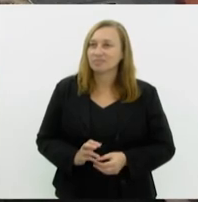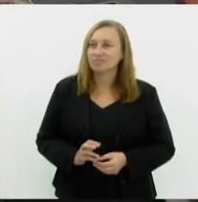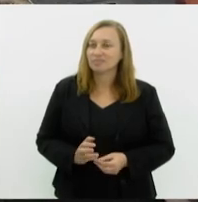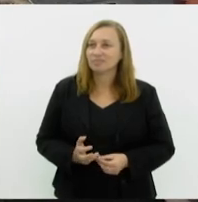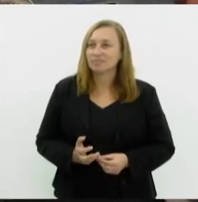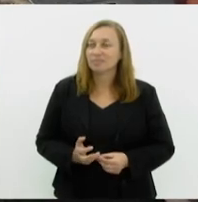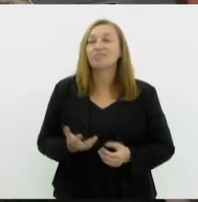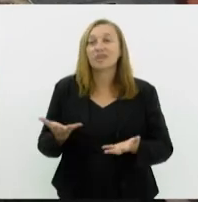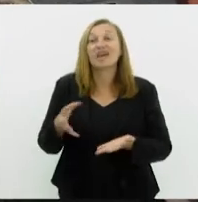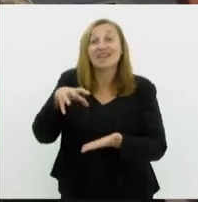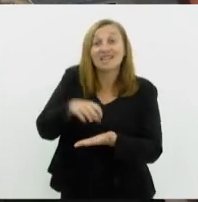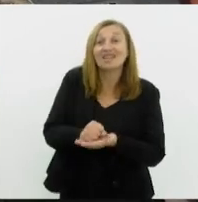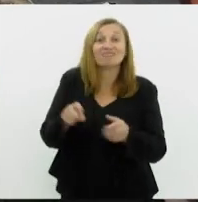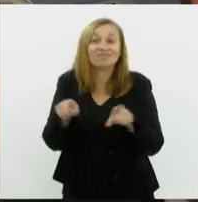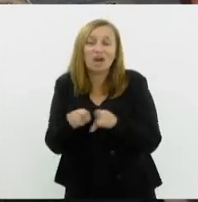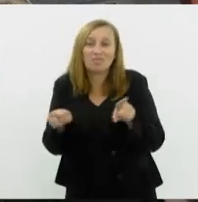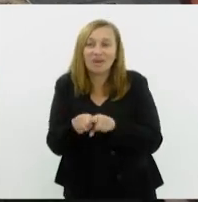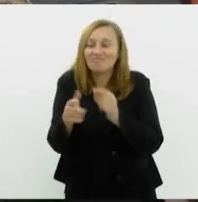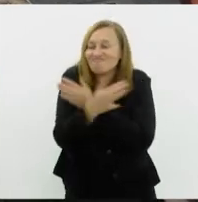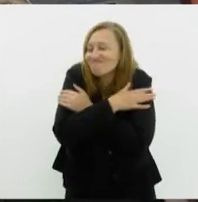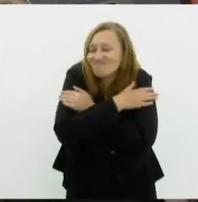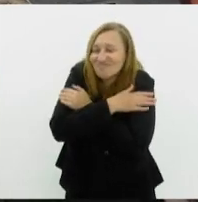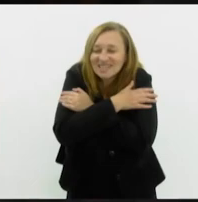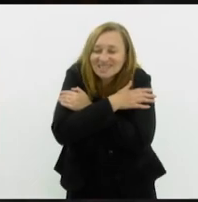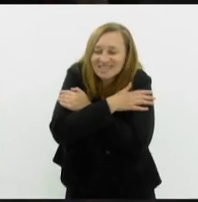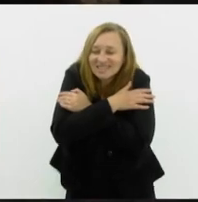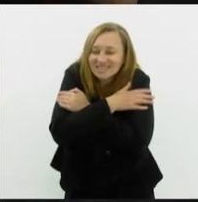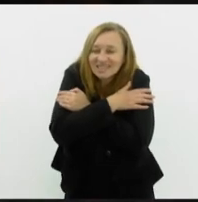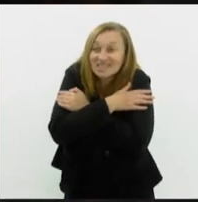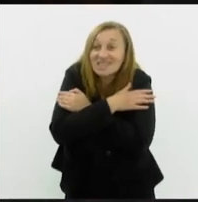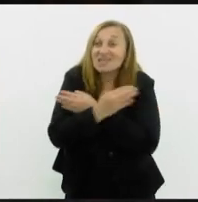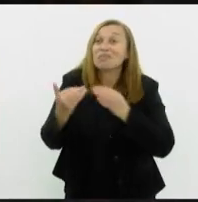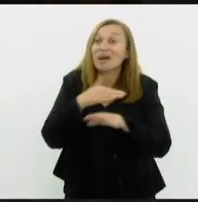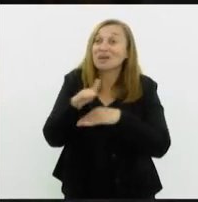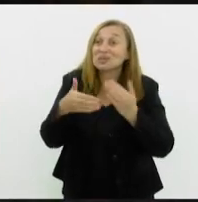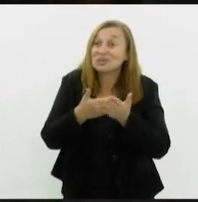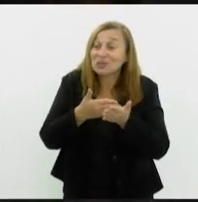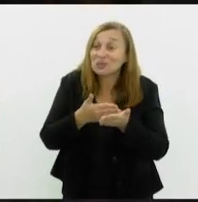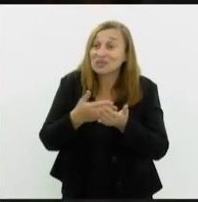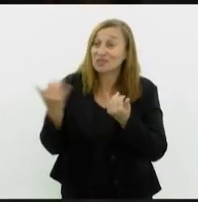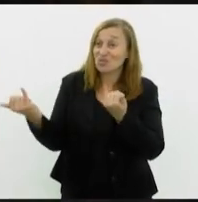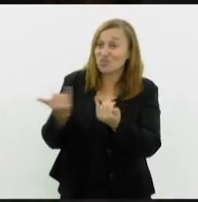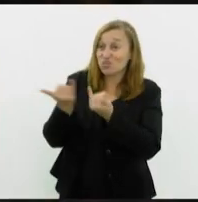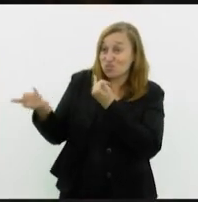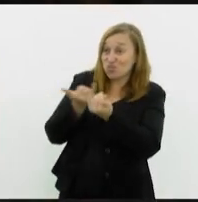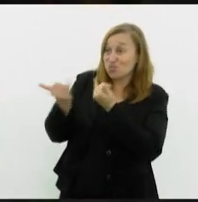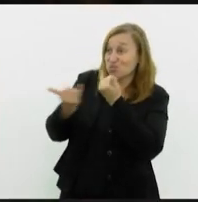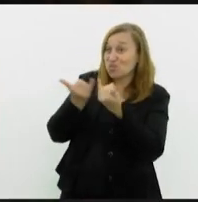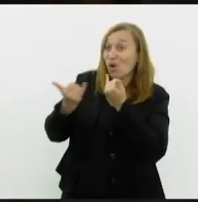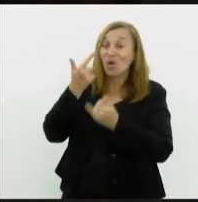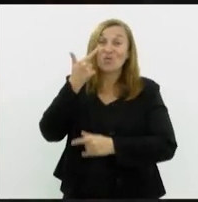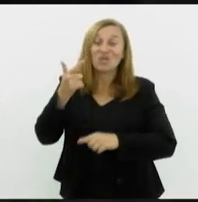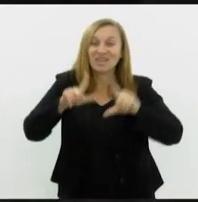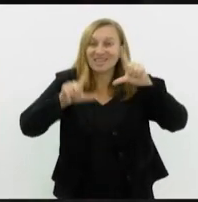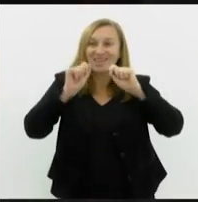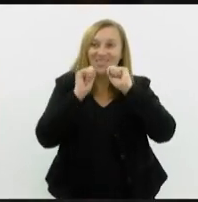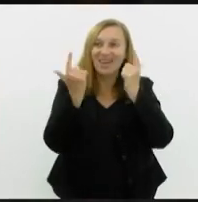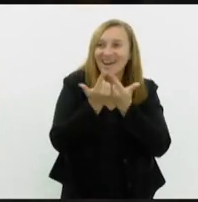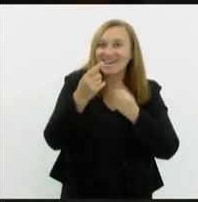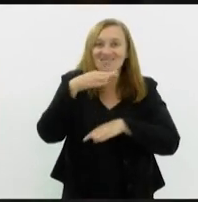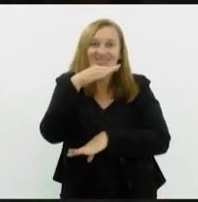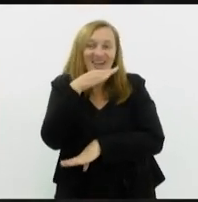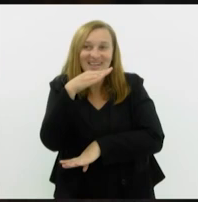Quero registrar aqui também, mandar um grande abraço para todos que estão mandando mensagem aqui, estão nos assistindo na TV Aler, diretamente de